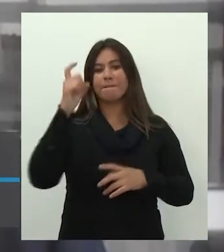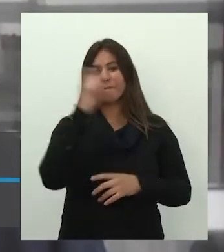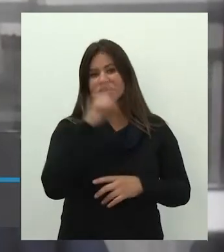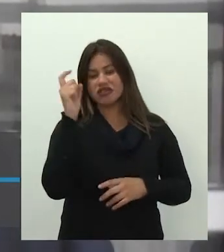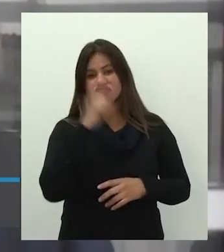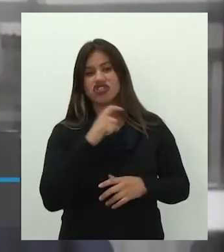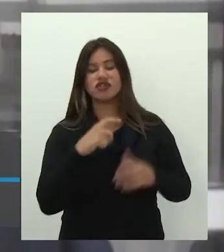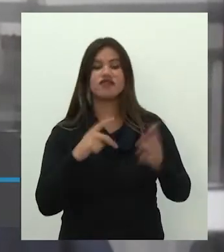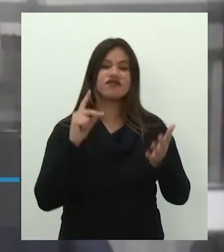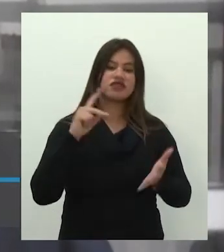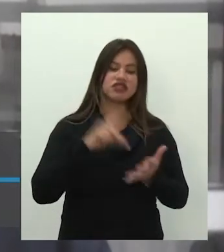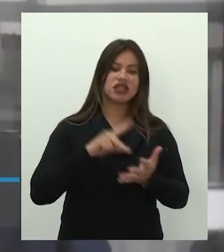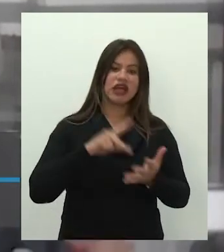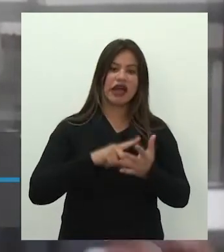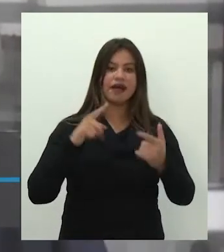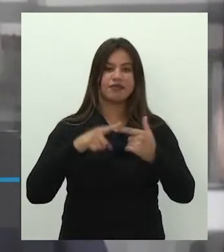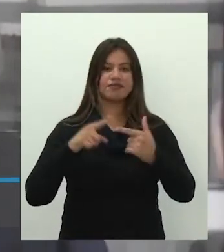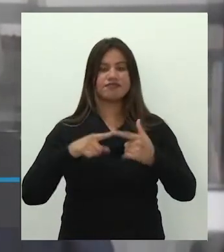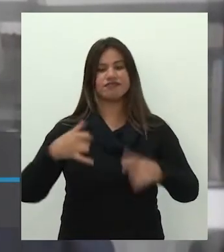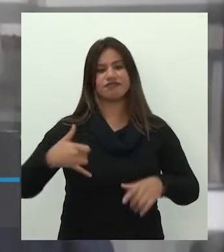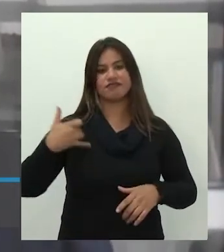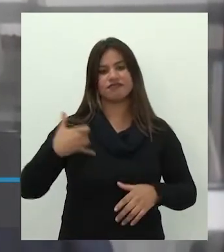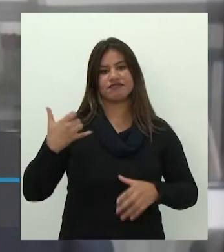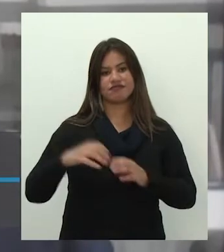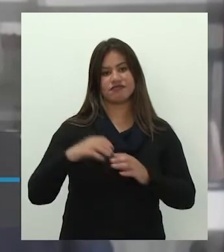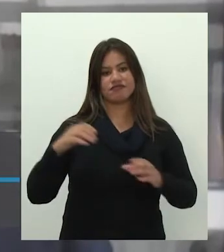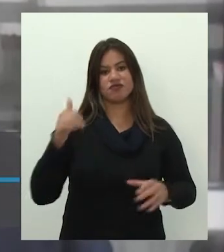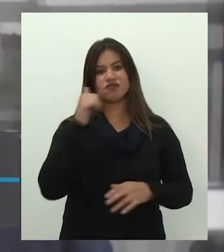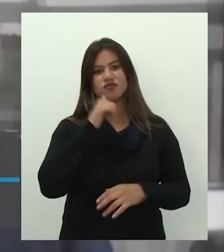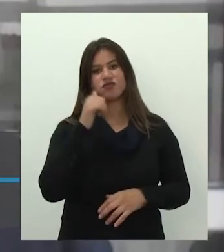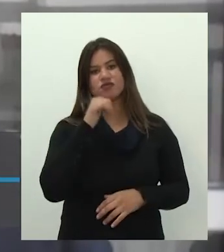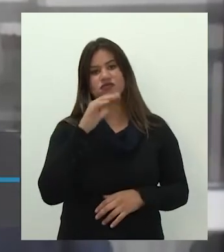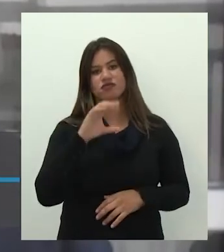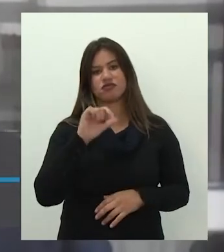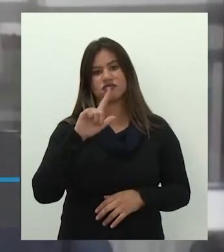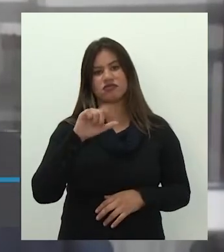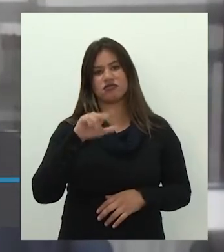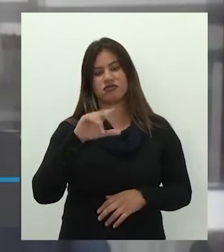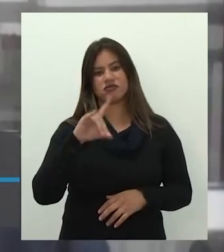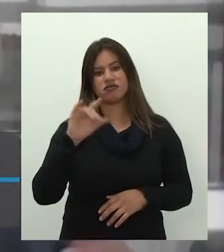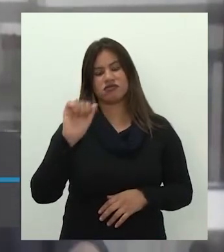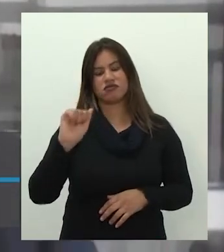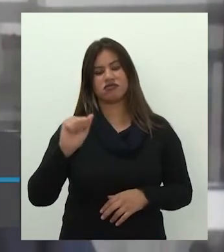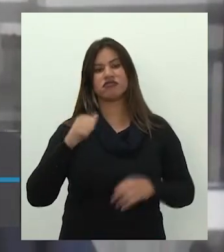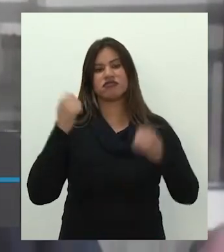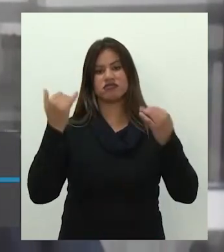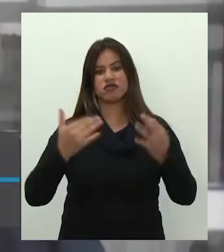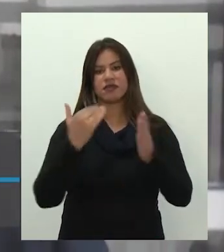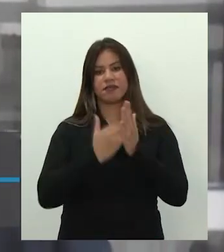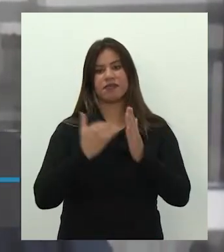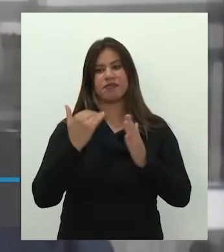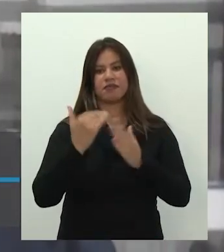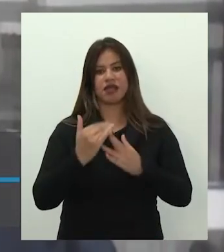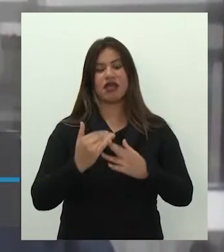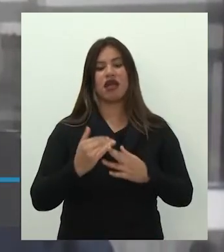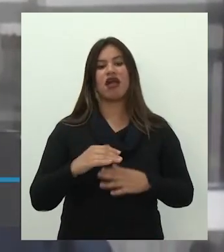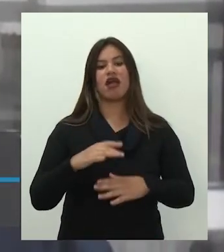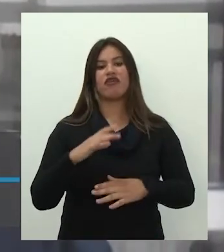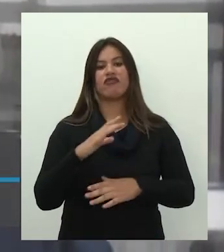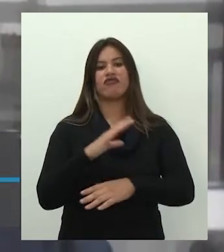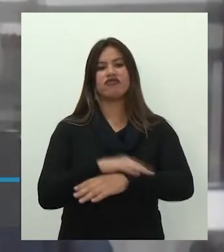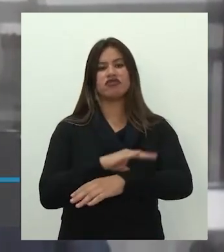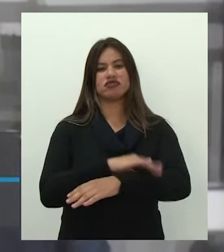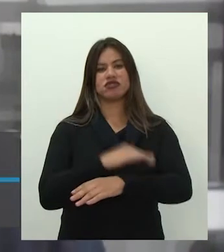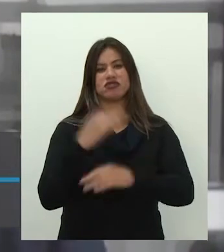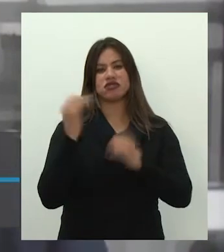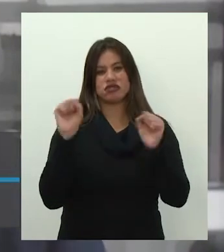é uma pauta muito importante. A doutora Cláudia vai poder falar um pouco mais sobre isso conosco. E como eu coloquei, fisioterapeuta e especialista em